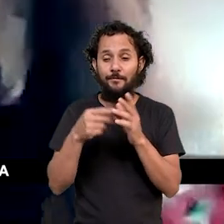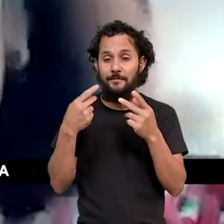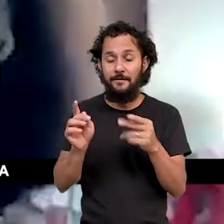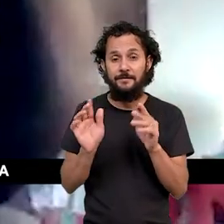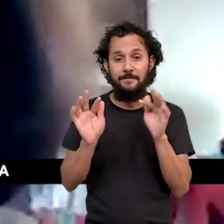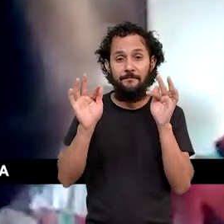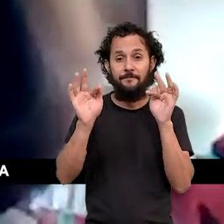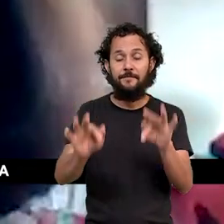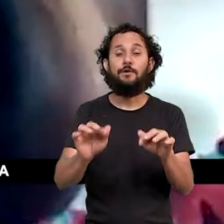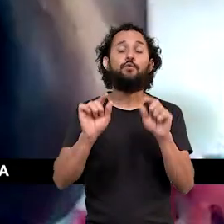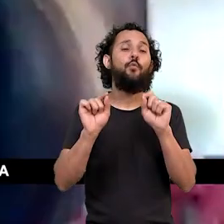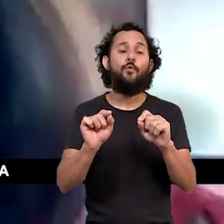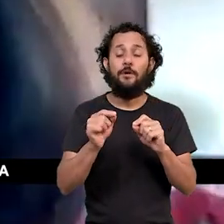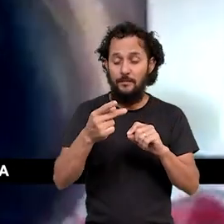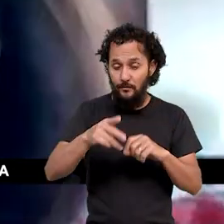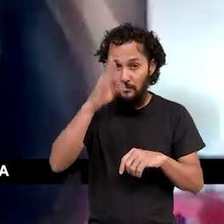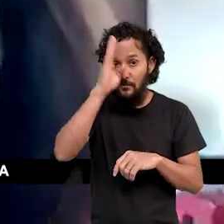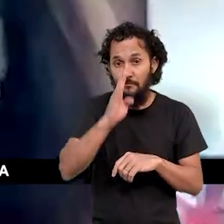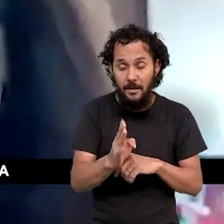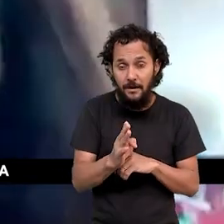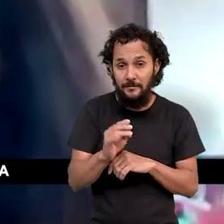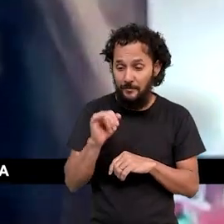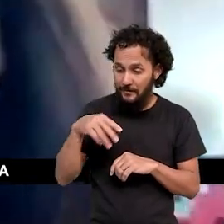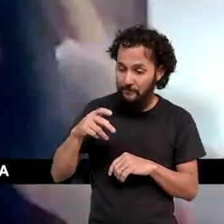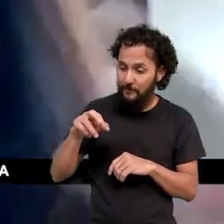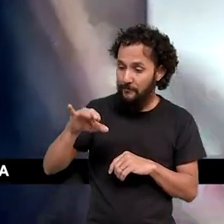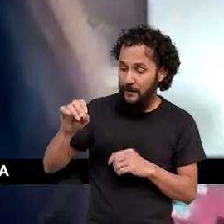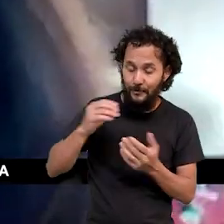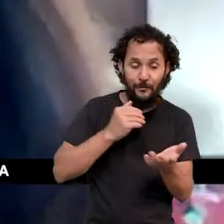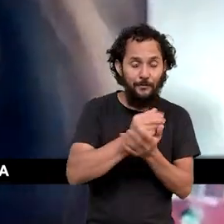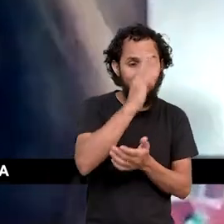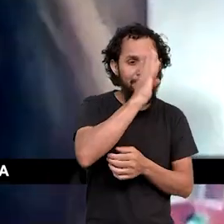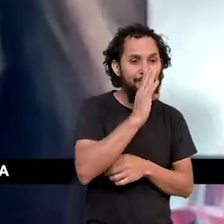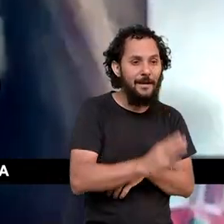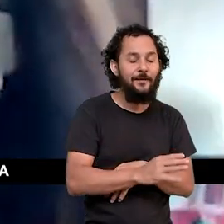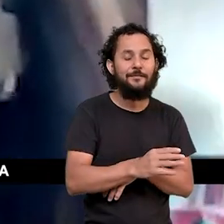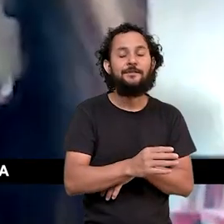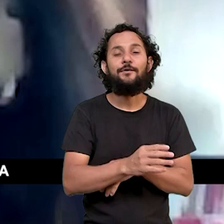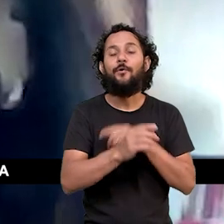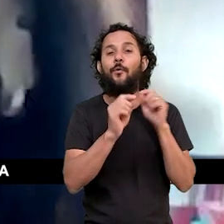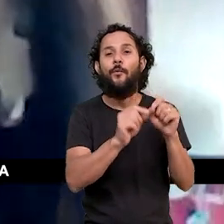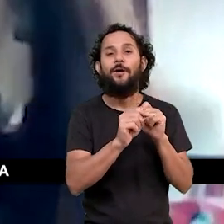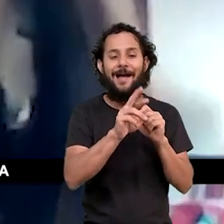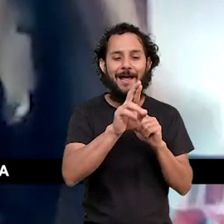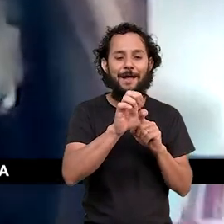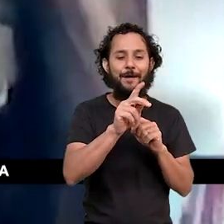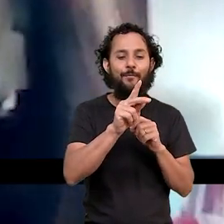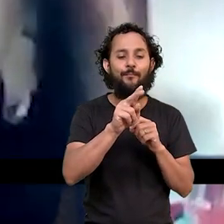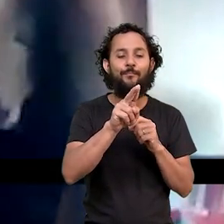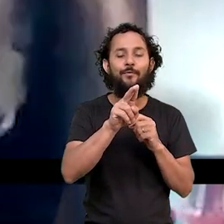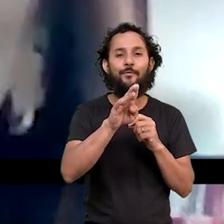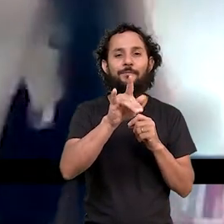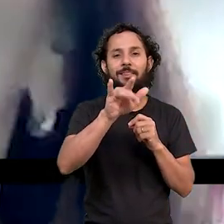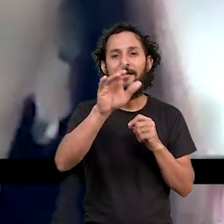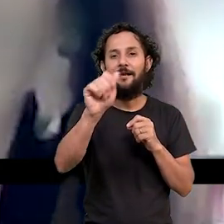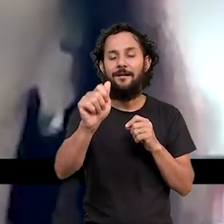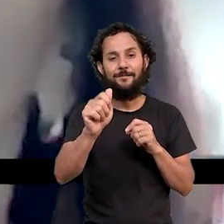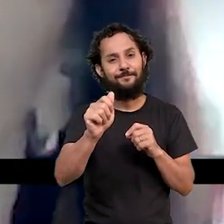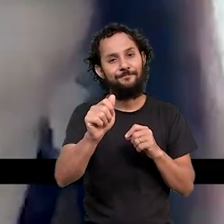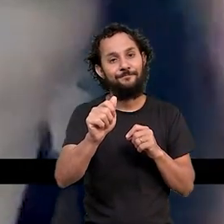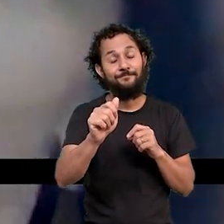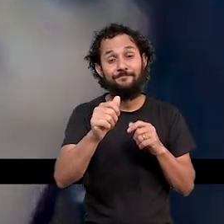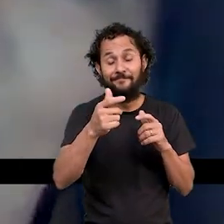final do Brasil Império, início do Brasil, então, República, que nós vamos ter